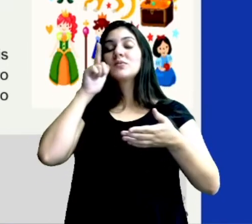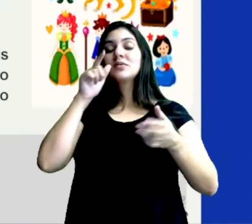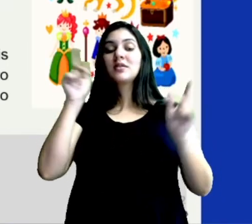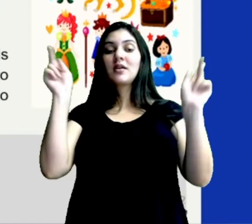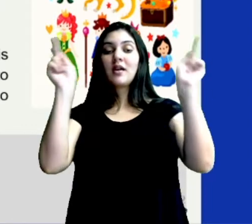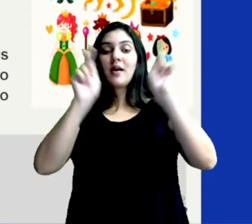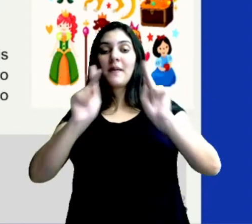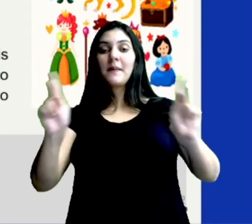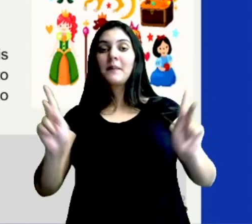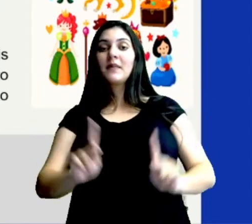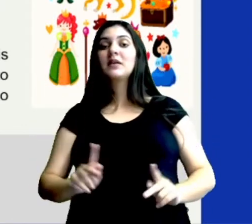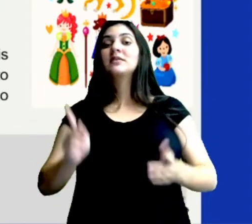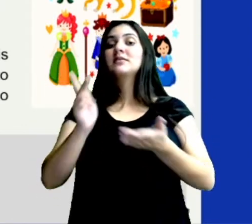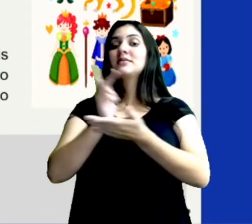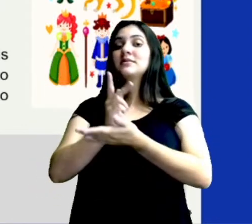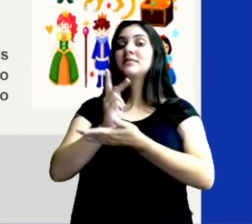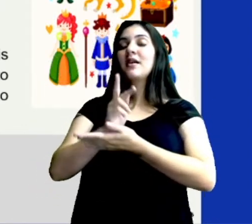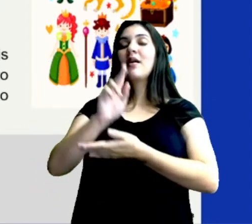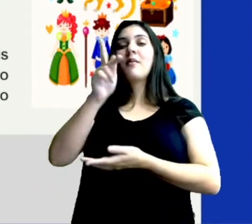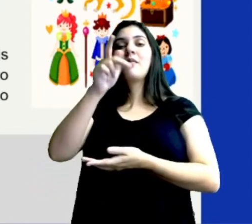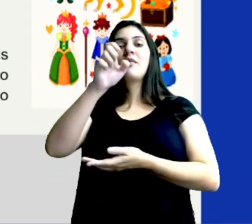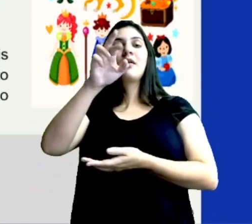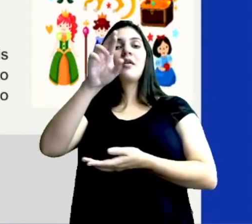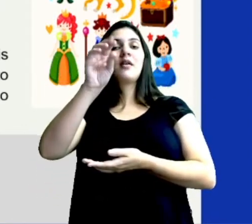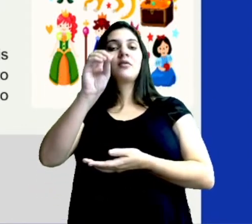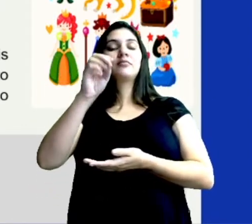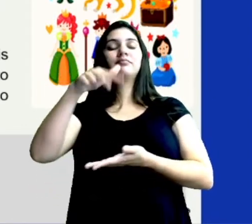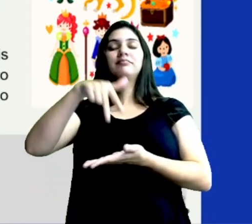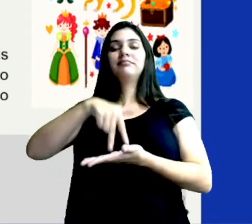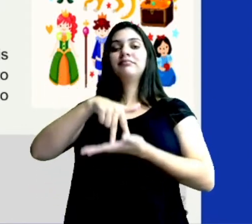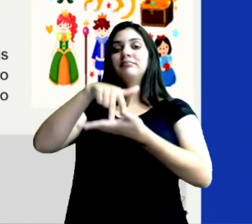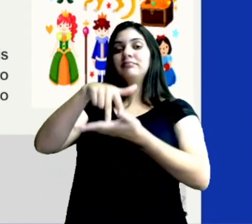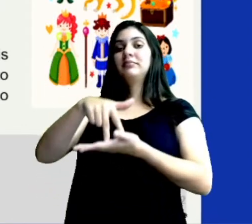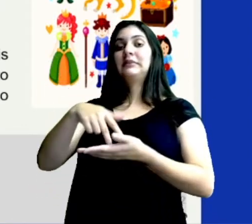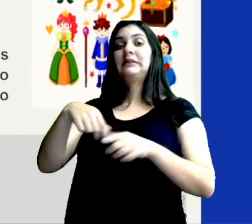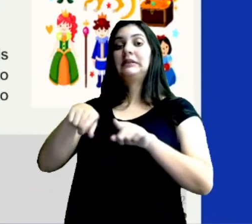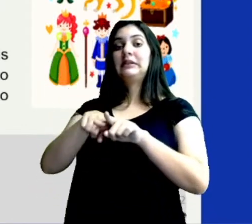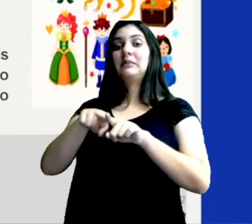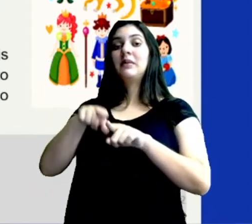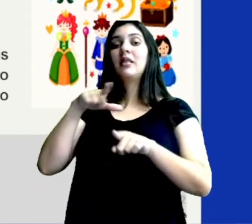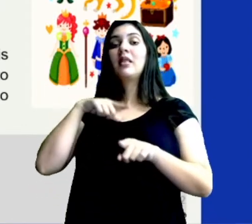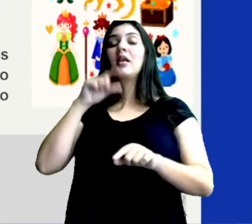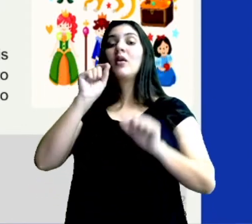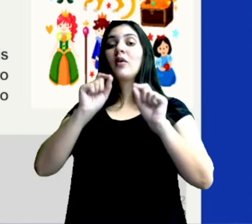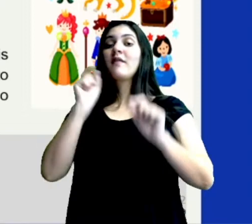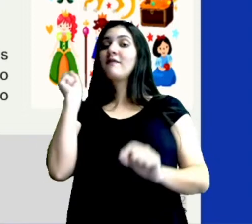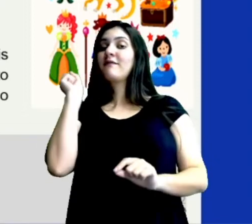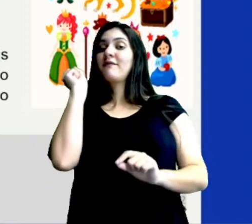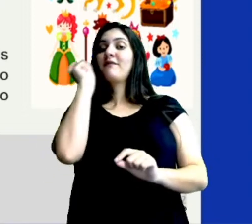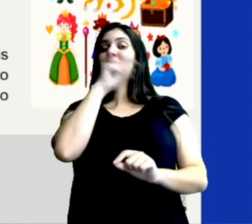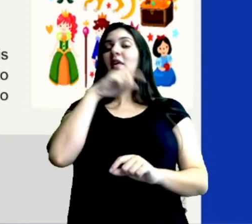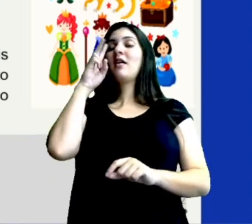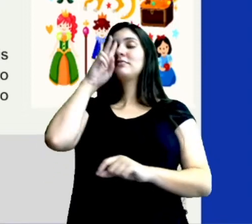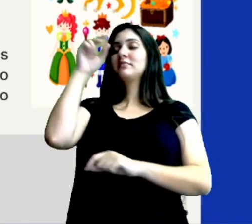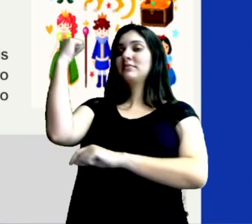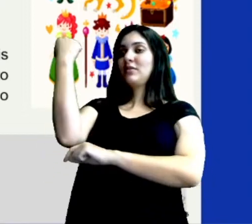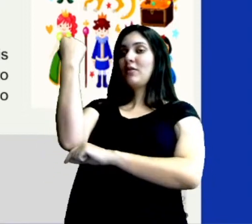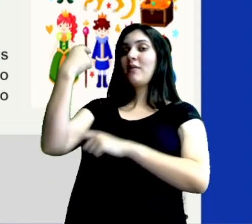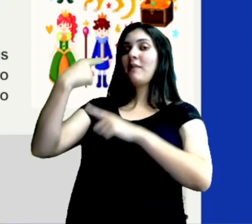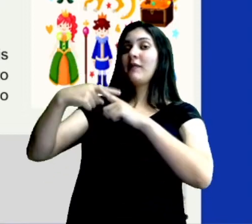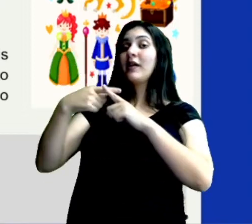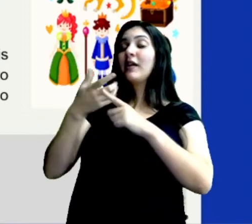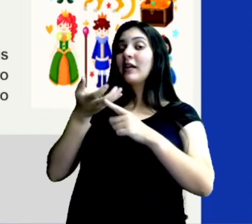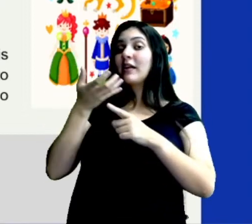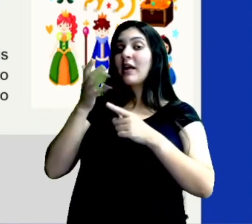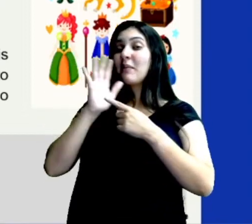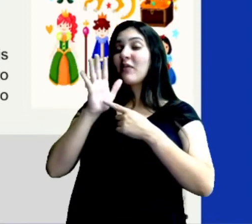Sempre ele está lá, o herói. Temos também o falso herói, aquele que tenta se passar pelo herói, mas